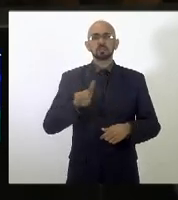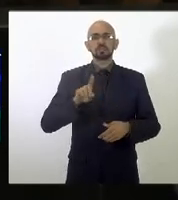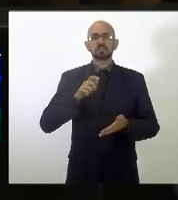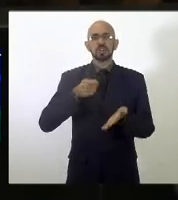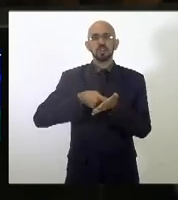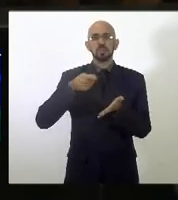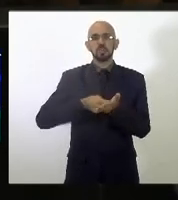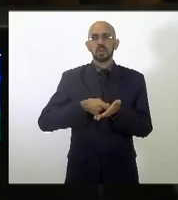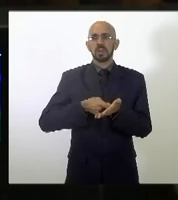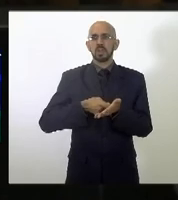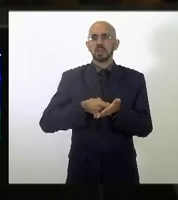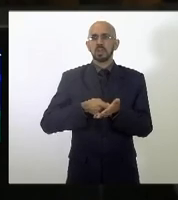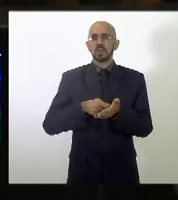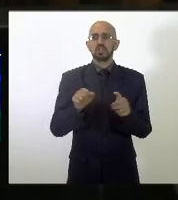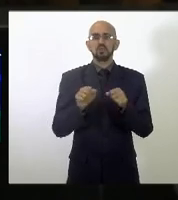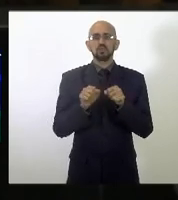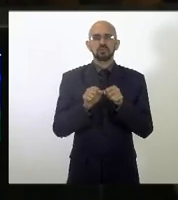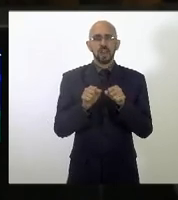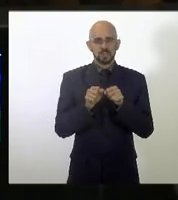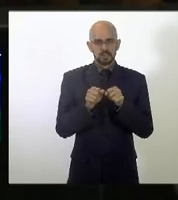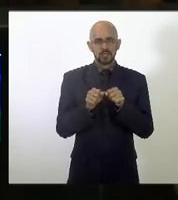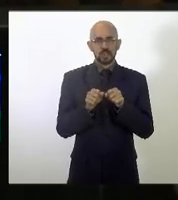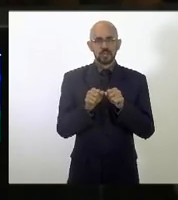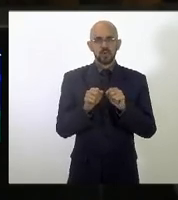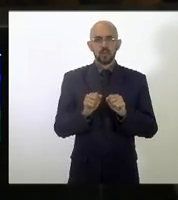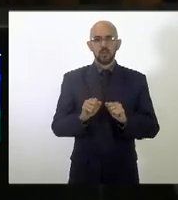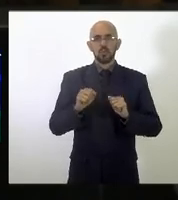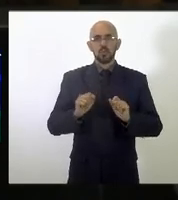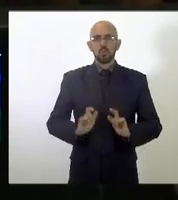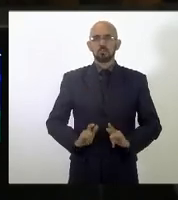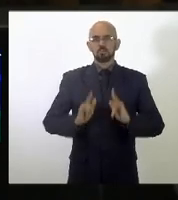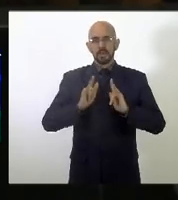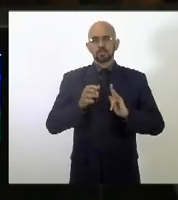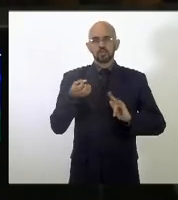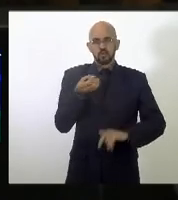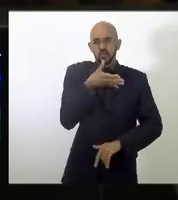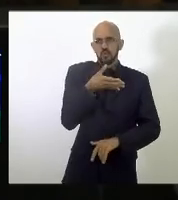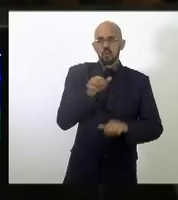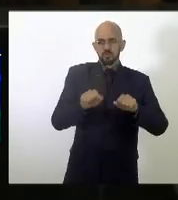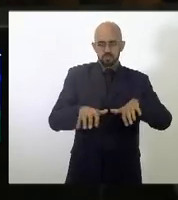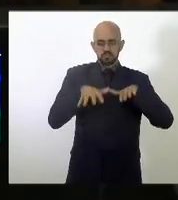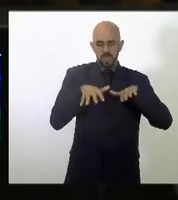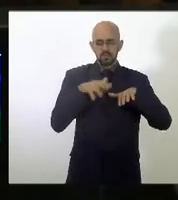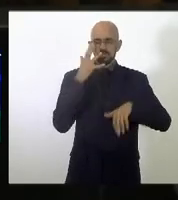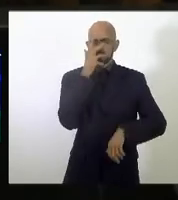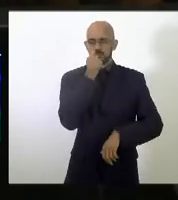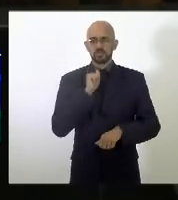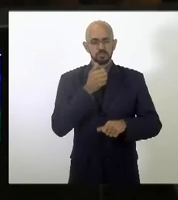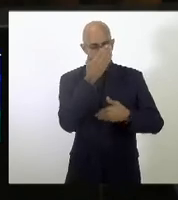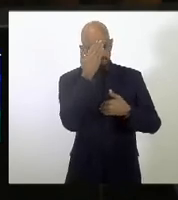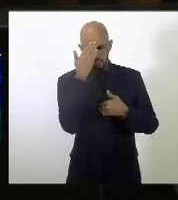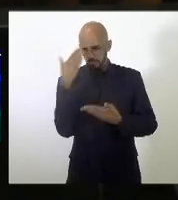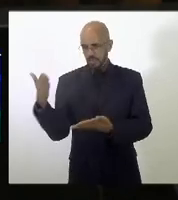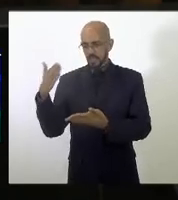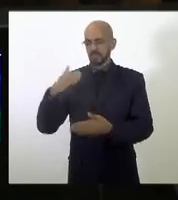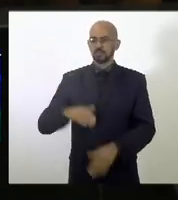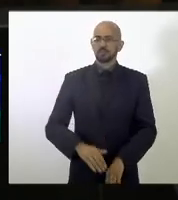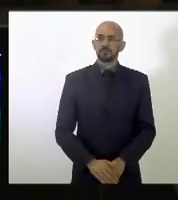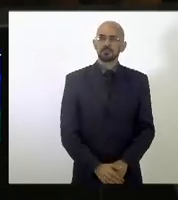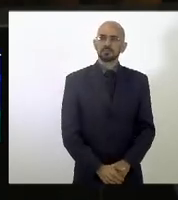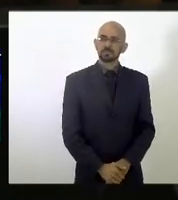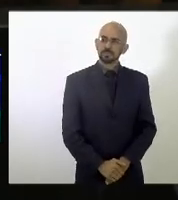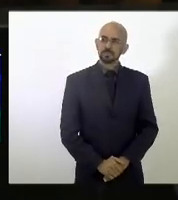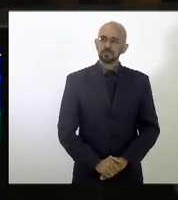esse ar de modernidade para esse plenário que está bem bonito. Obrigado, presidente.